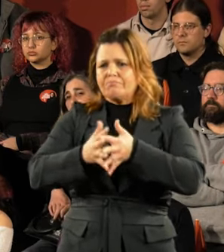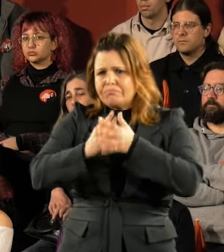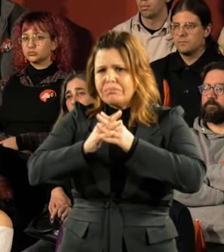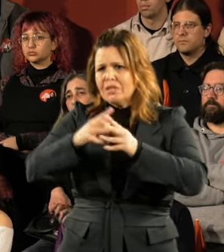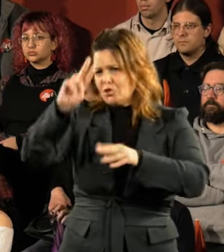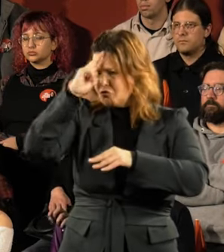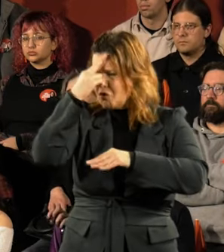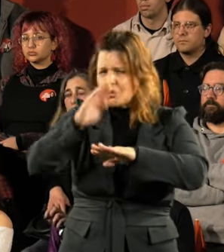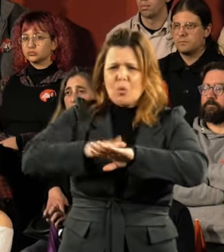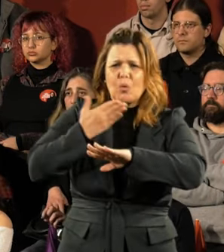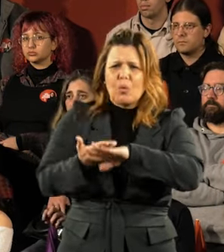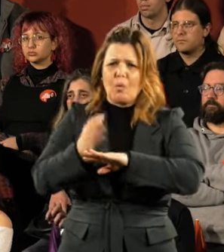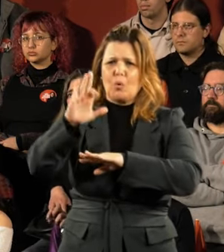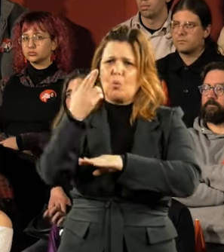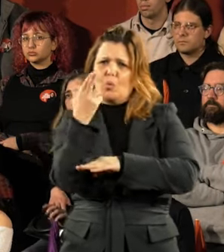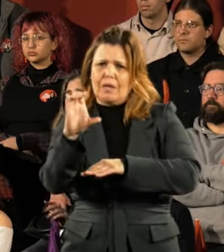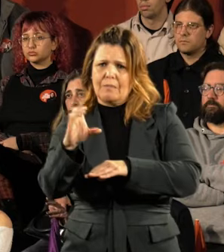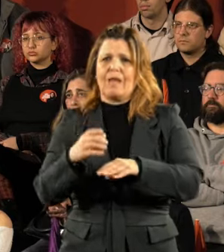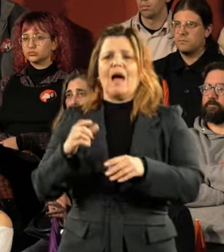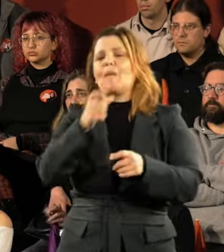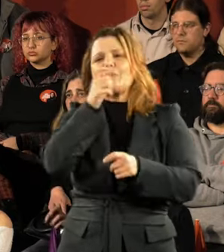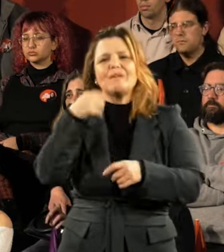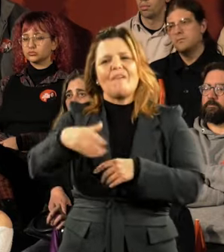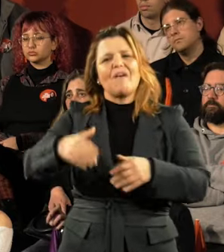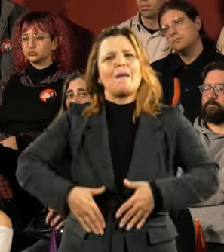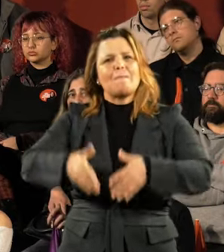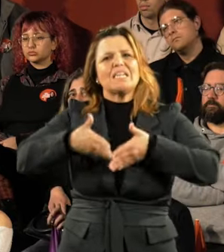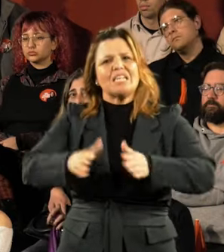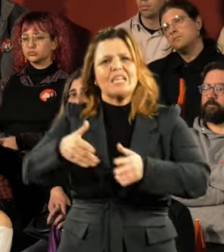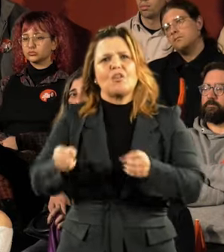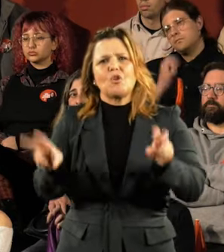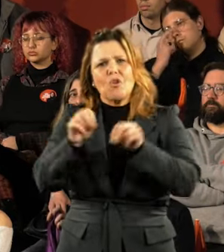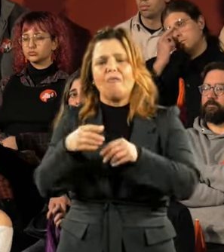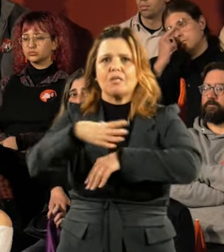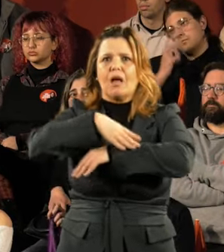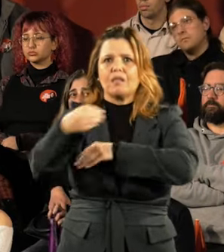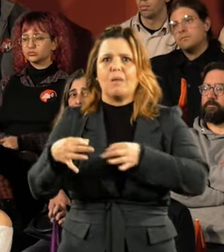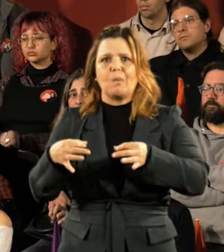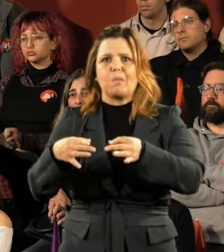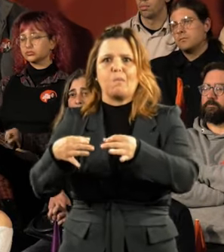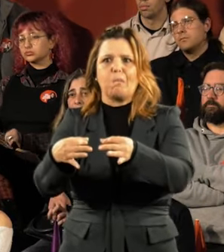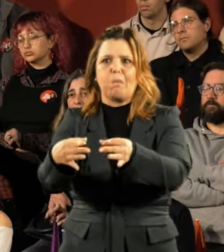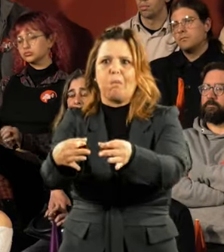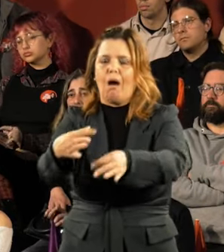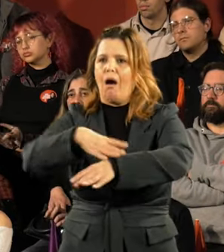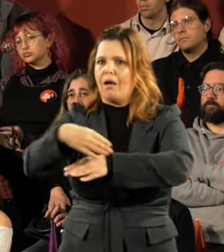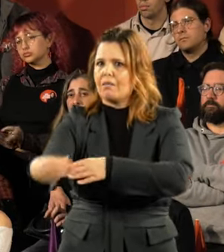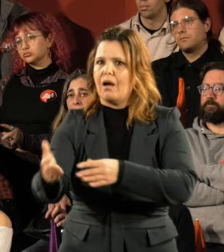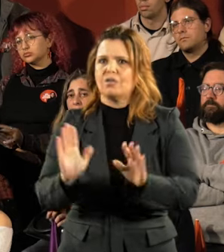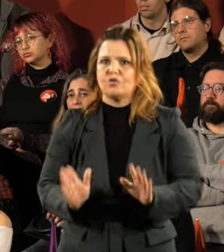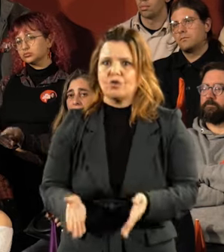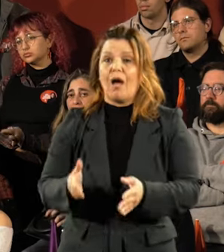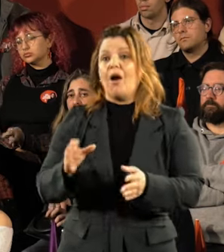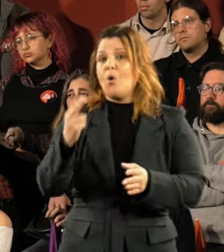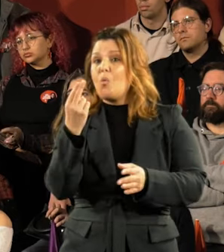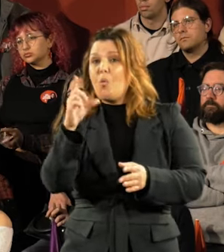disso H A Promessa de uma nova maternidade uma promessa que na verdade está a tardar e a tardar demasiado e temos agora a Constituição de uma